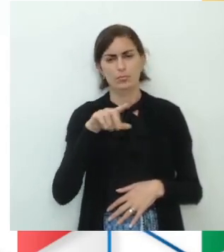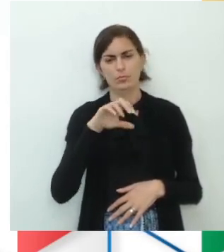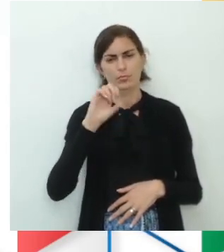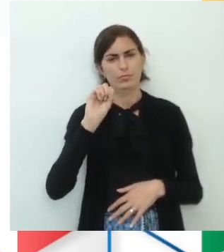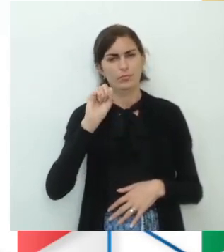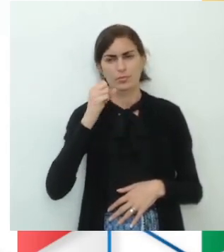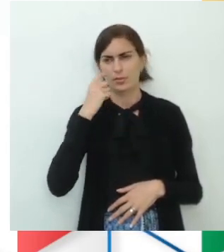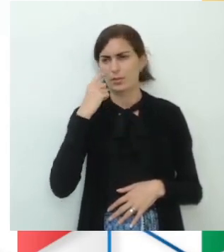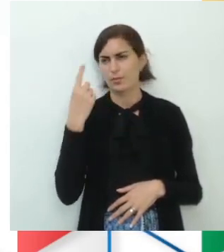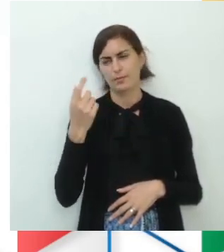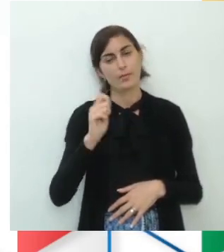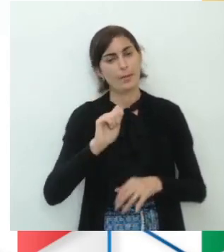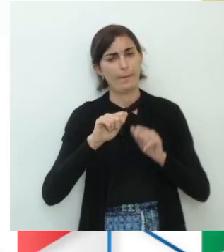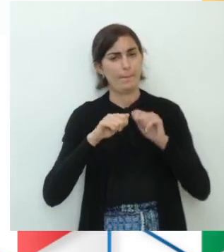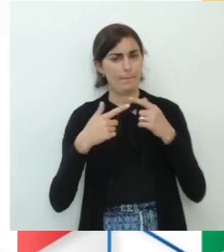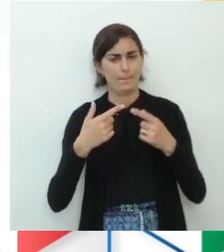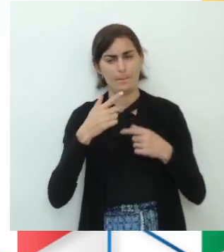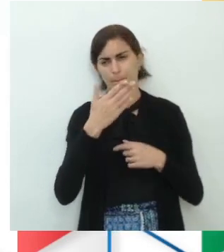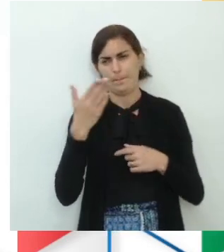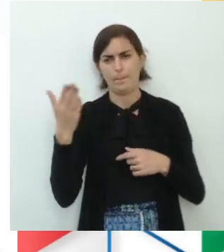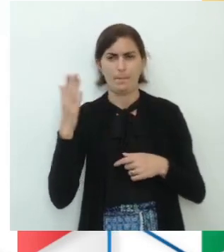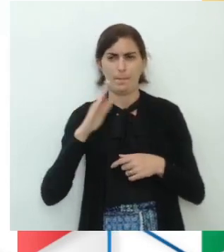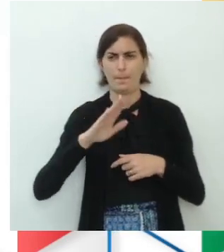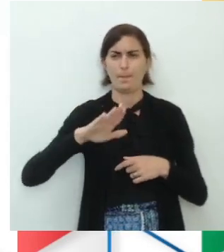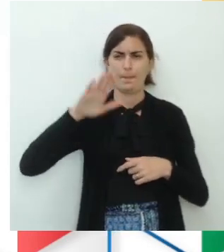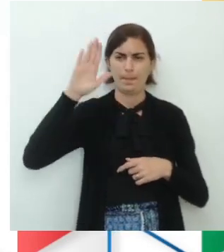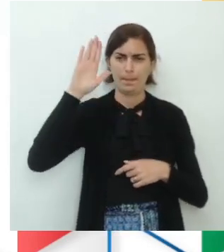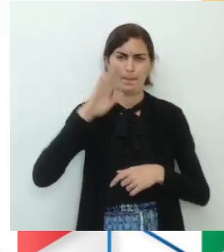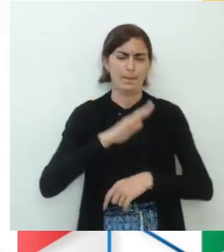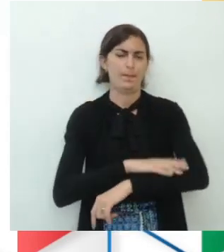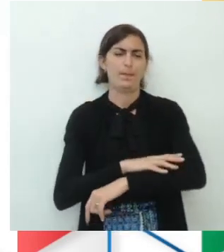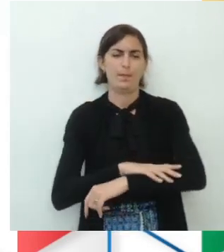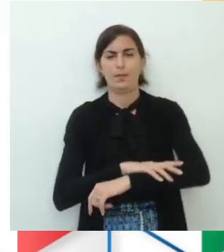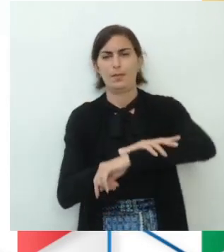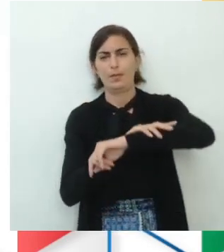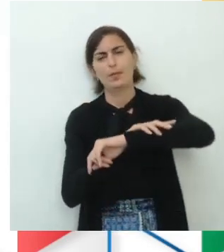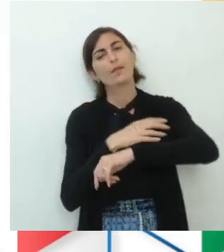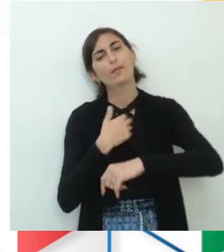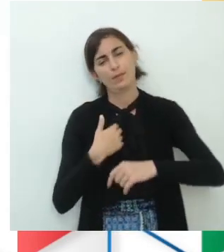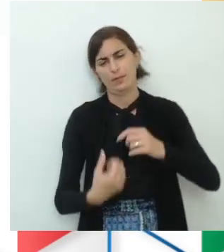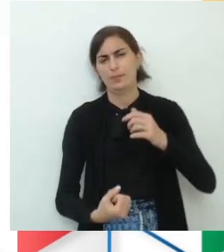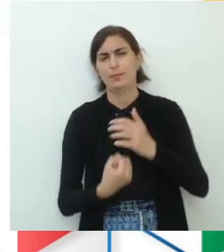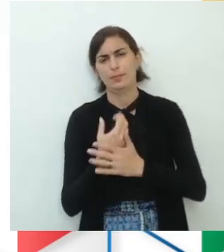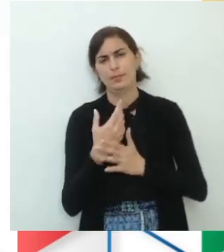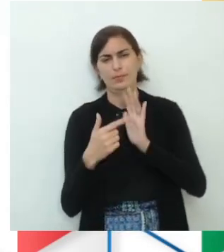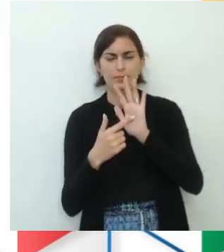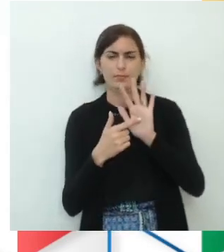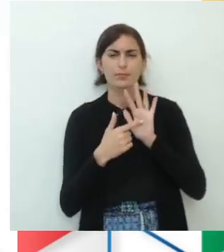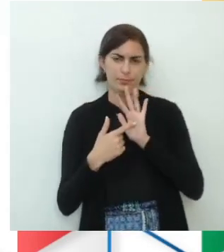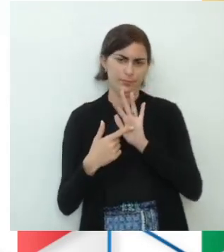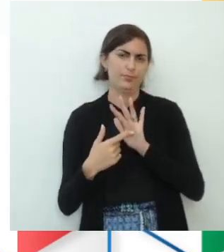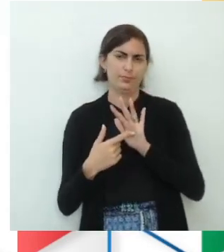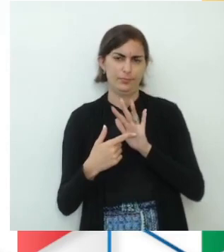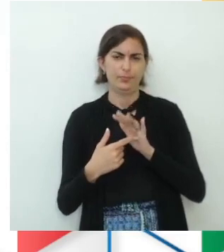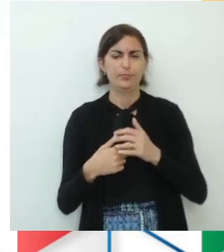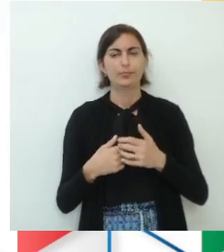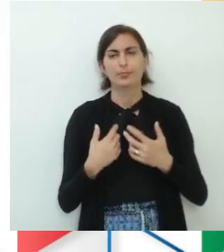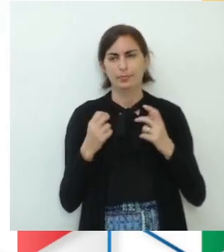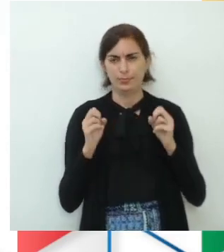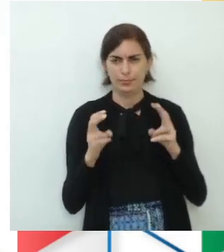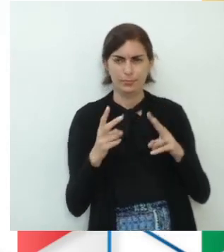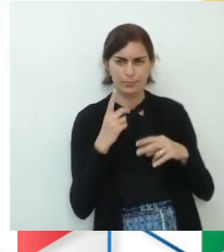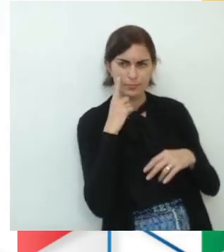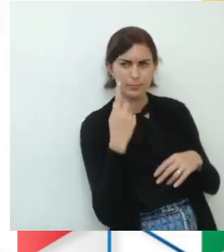simétrica. Claro que lá, se eu levantar o meu braço direito, vai aparecer que eu estou levantando o braço esquerdo,